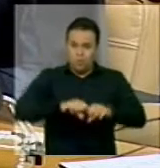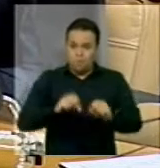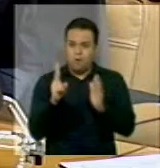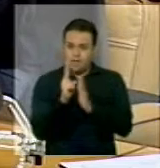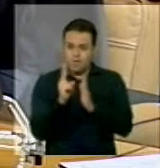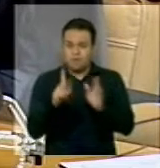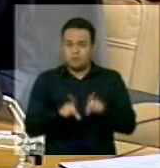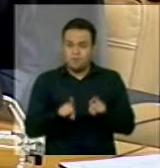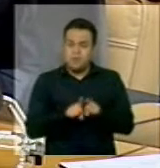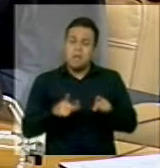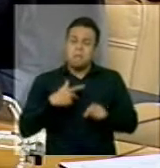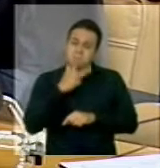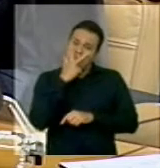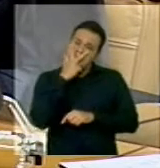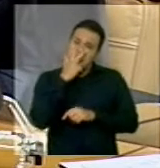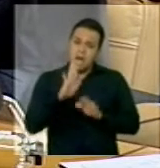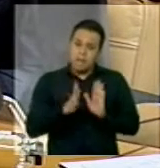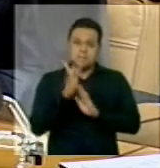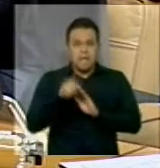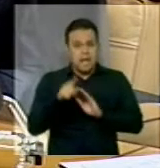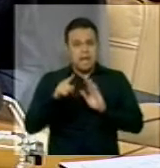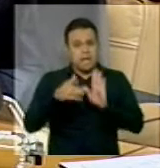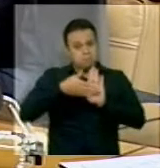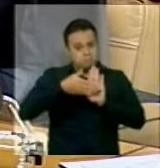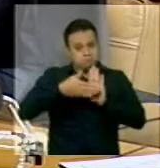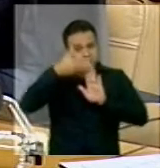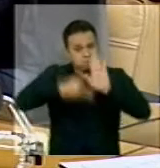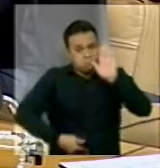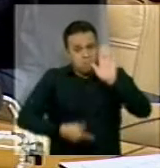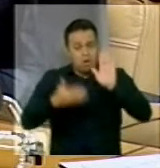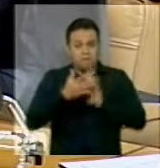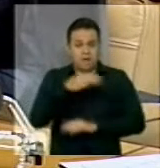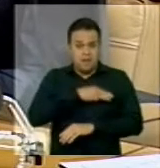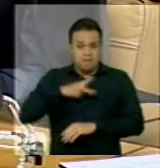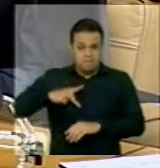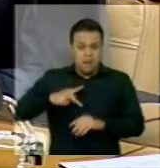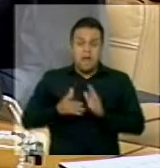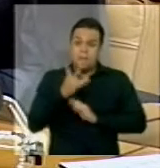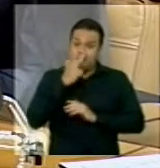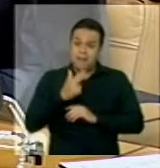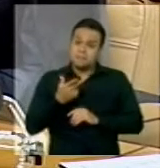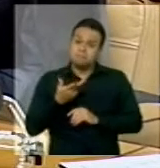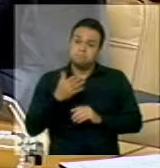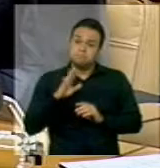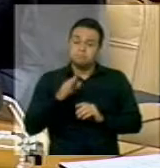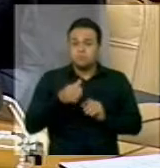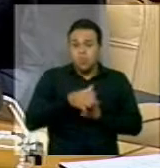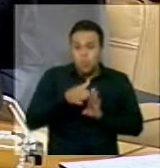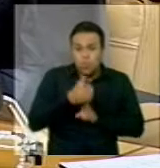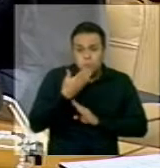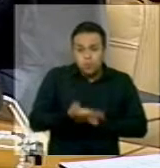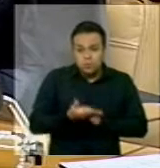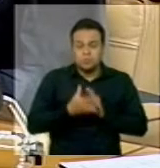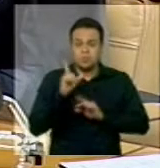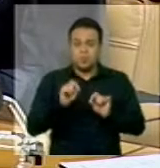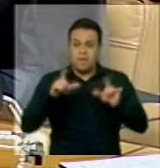indígenas, parece, são aqui palavras do Ministério Público, parece sugerir que terras tradicionalmente